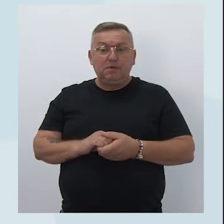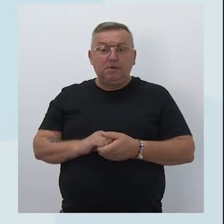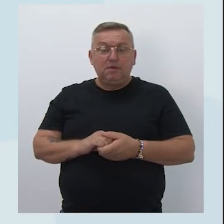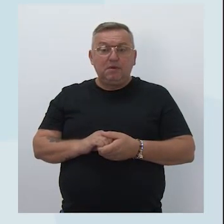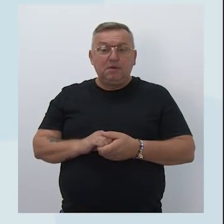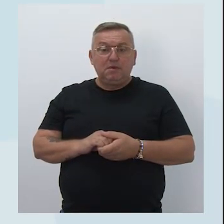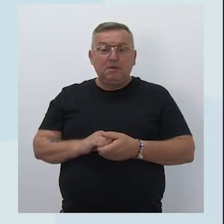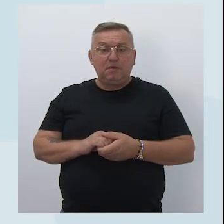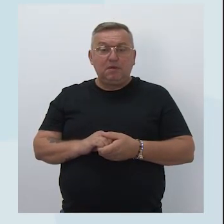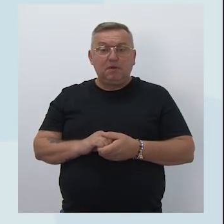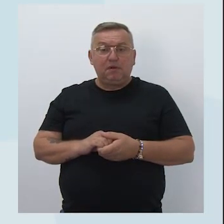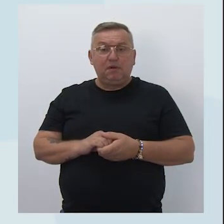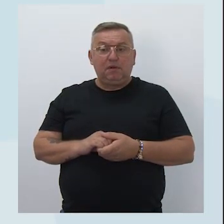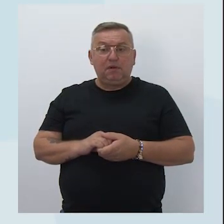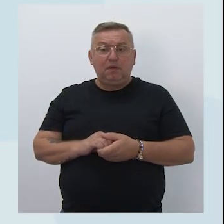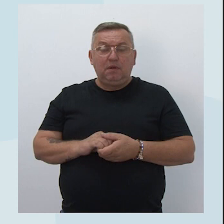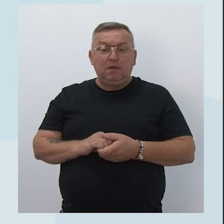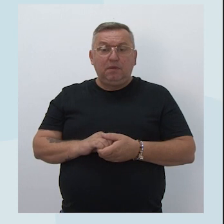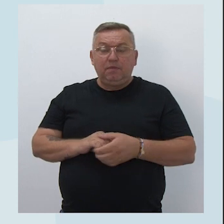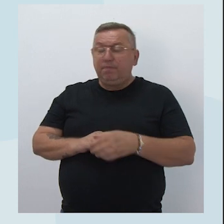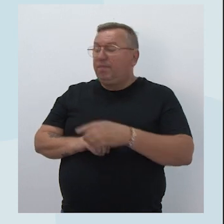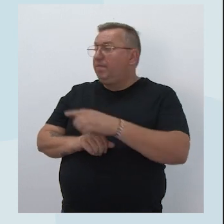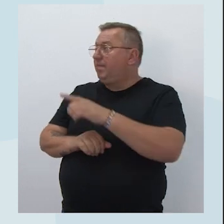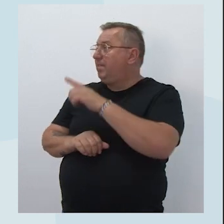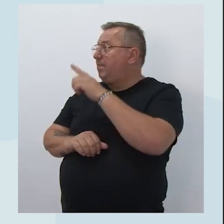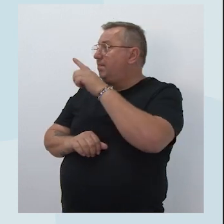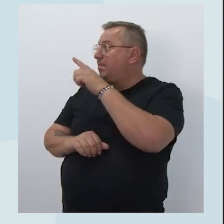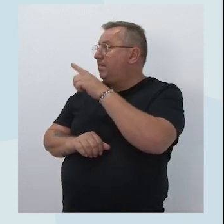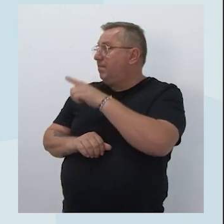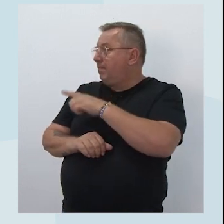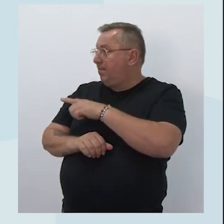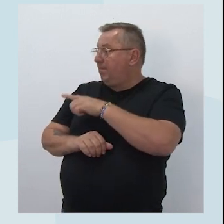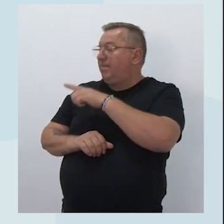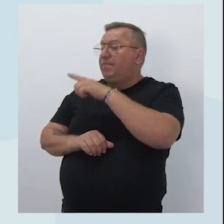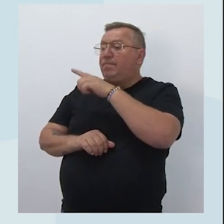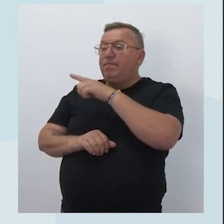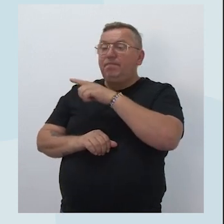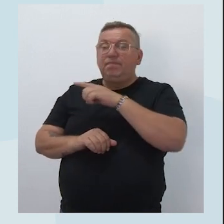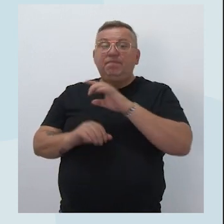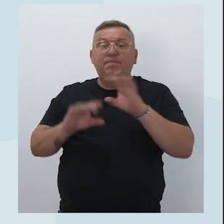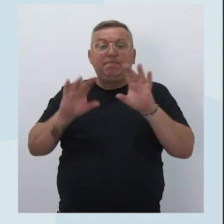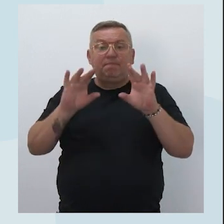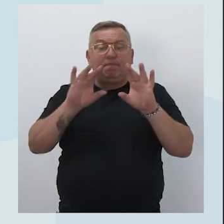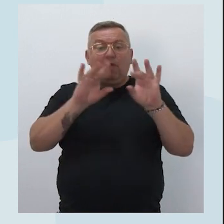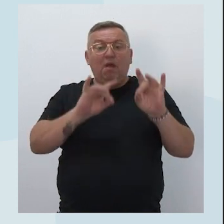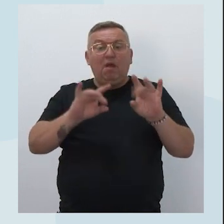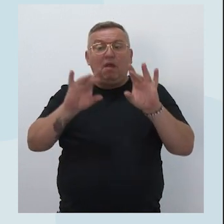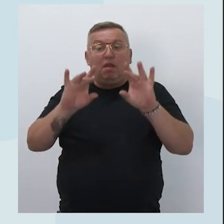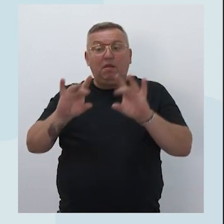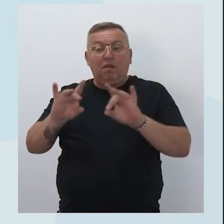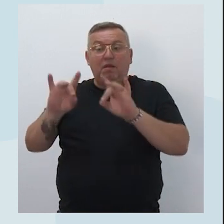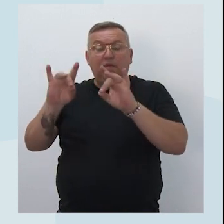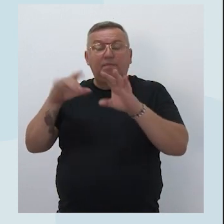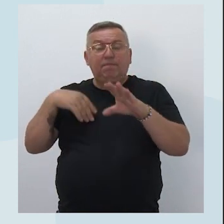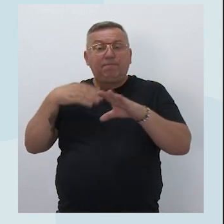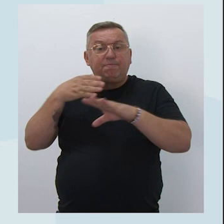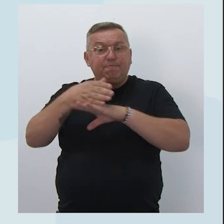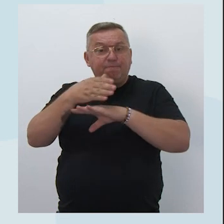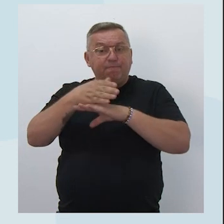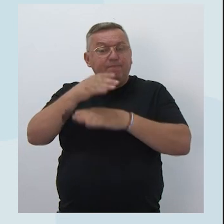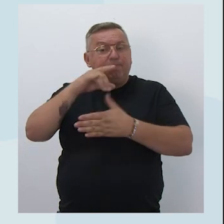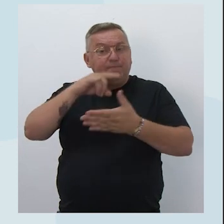Isso. Aqui a gente traz dois links onde vocês terão acesso aos documentos,